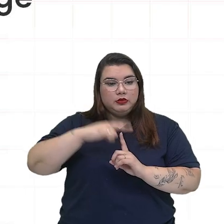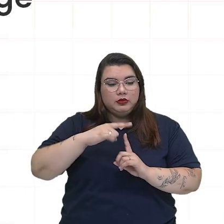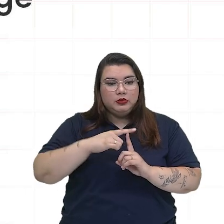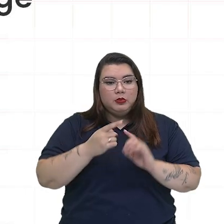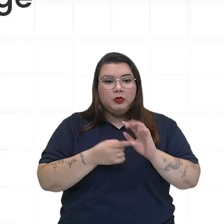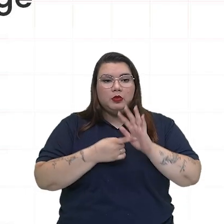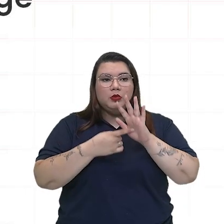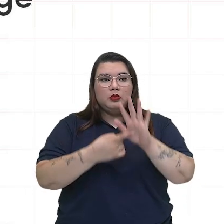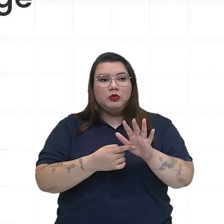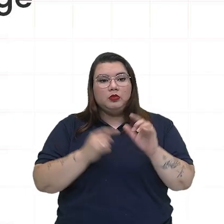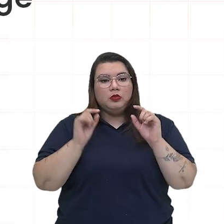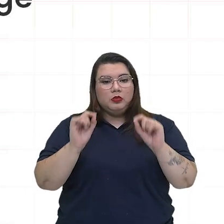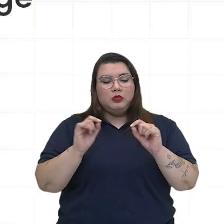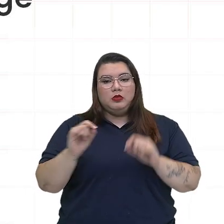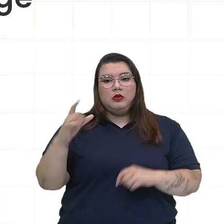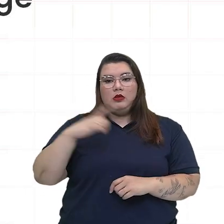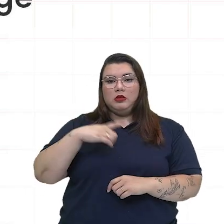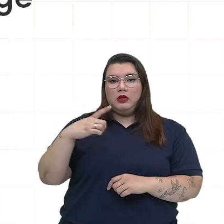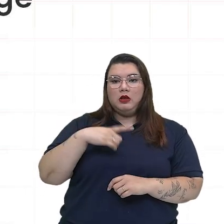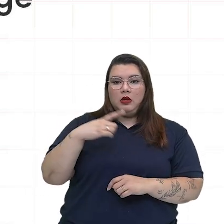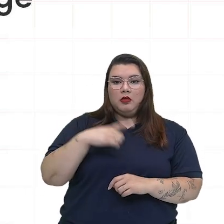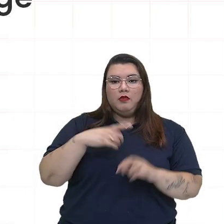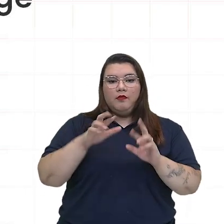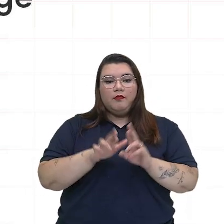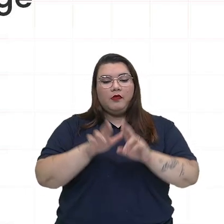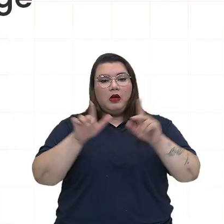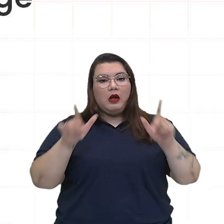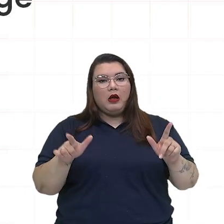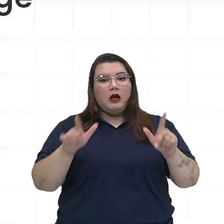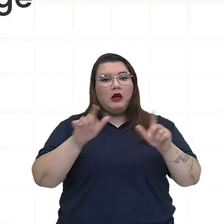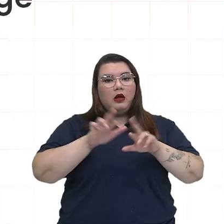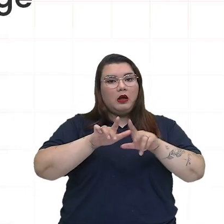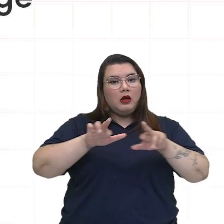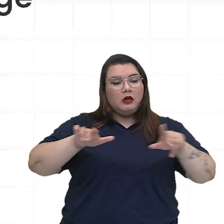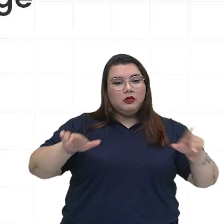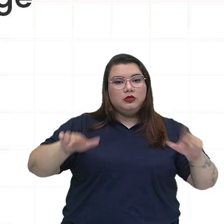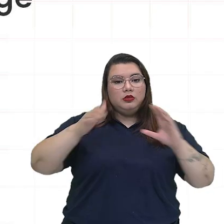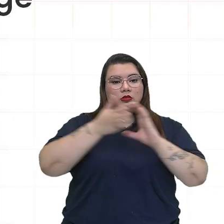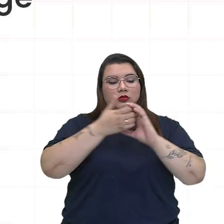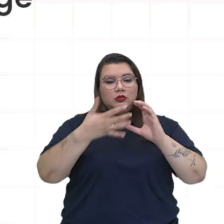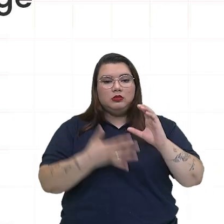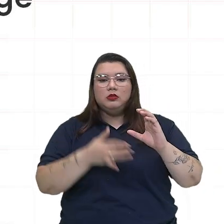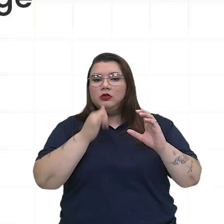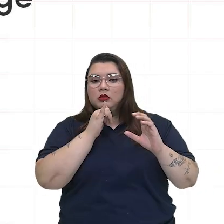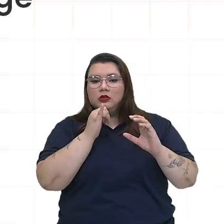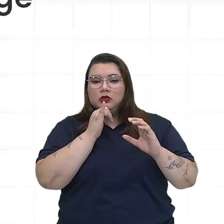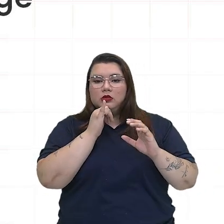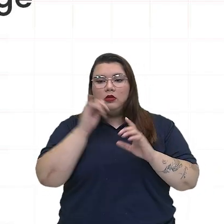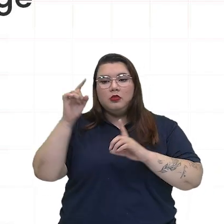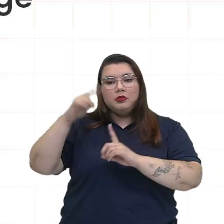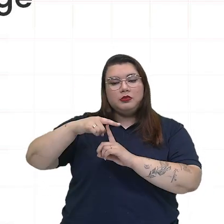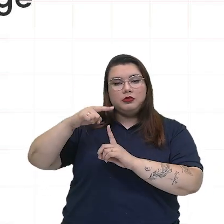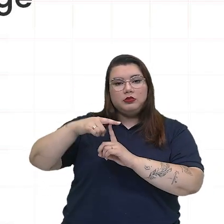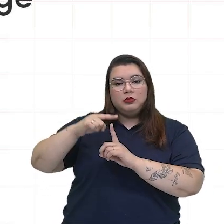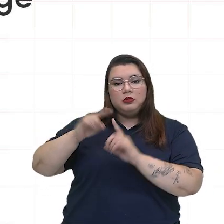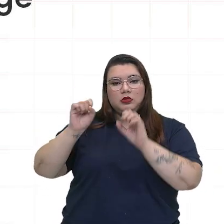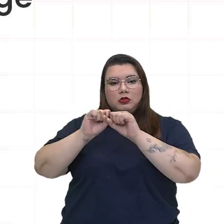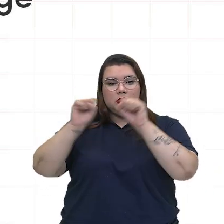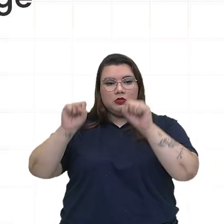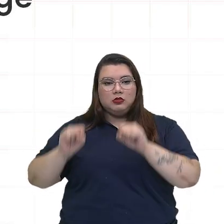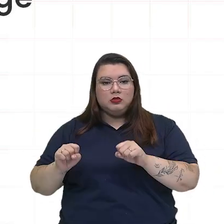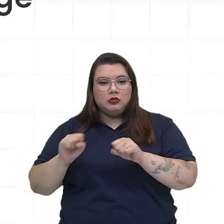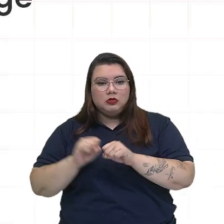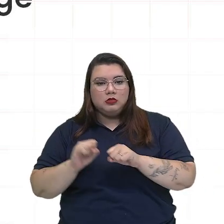a pouco que vai existir ali diferentes características. Por exemplo, uma delas, gente, vai ser o